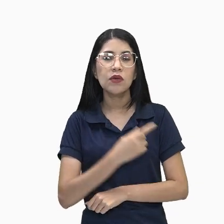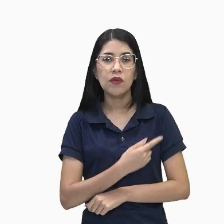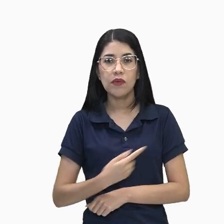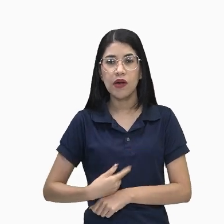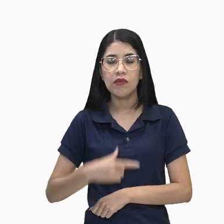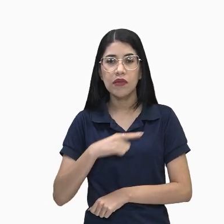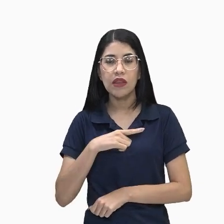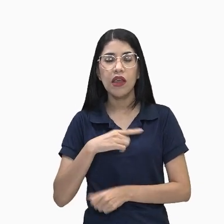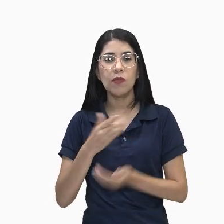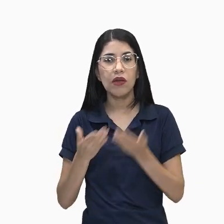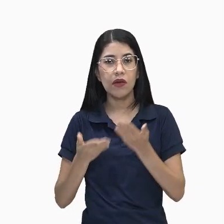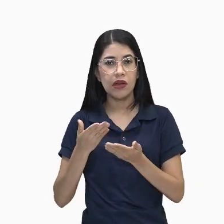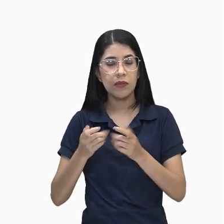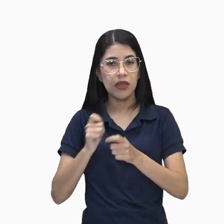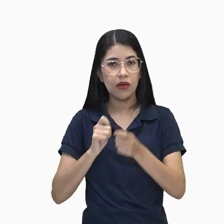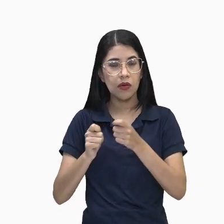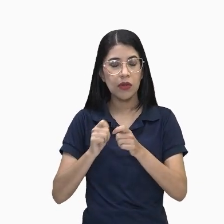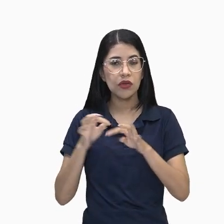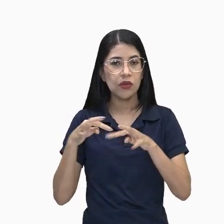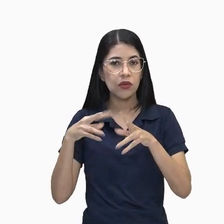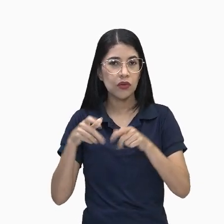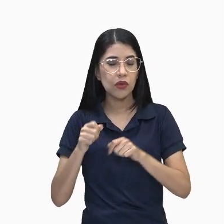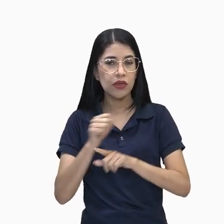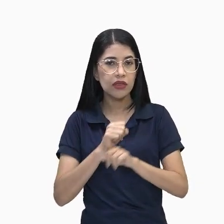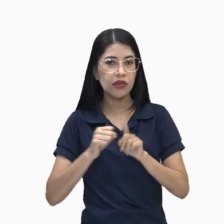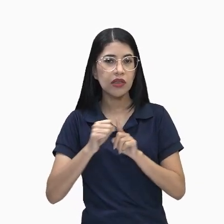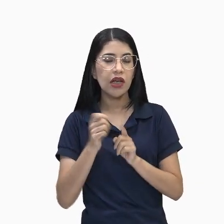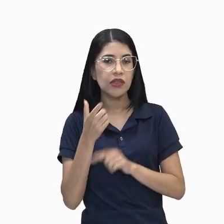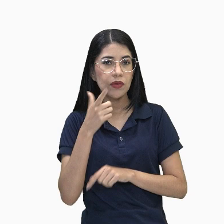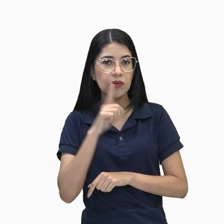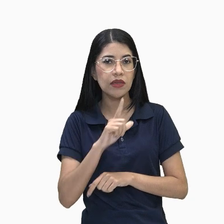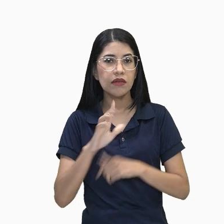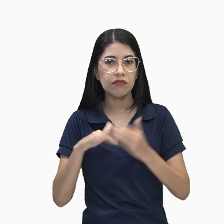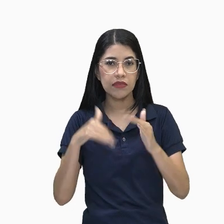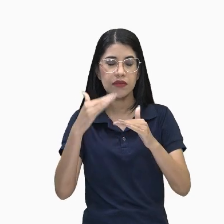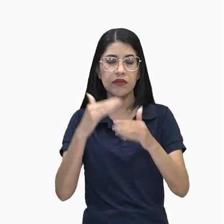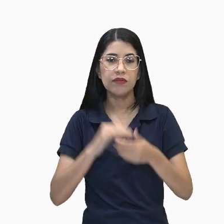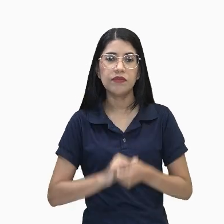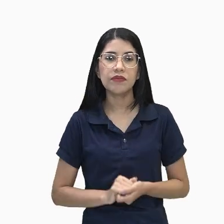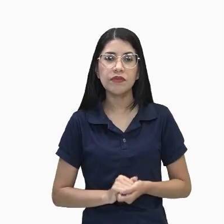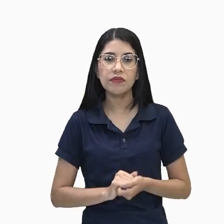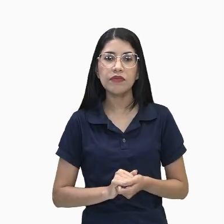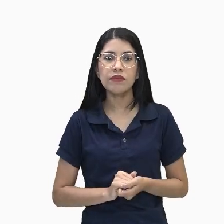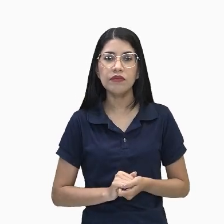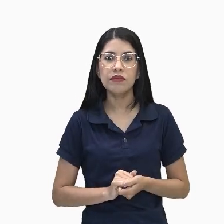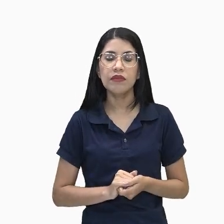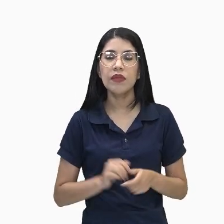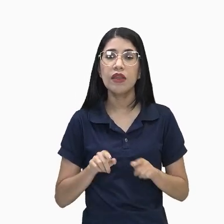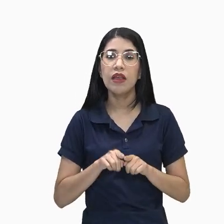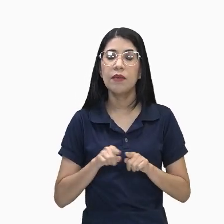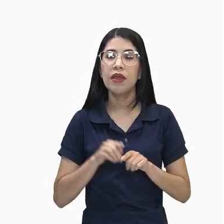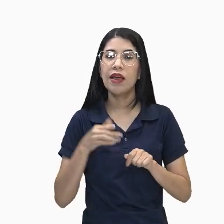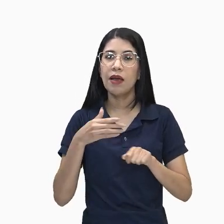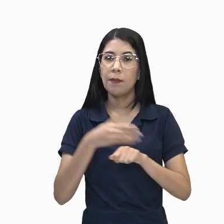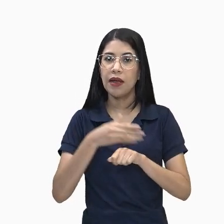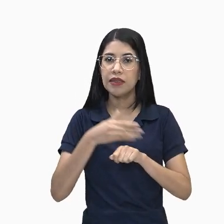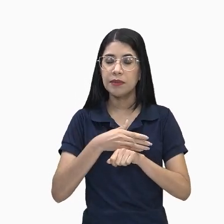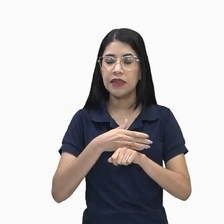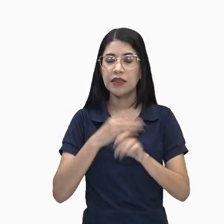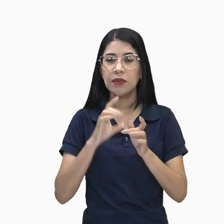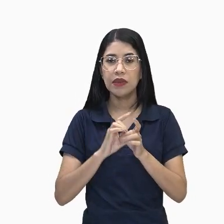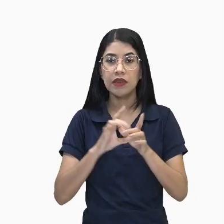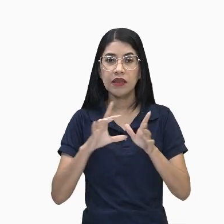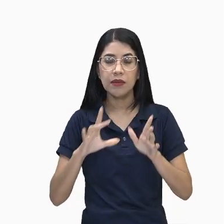uma estabilidade na economia, todos ganham, né? Toda a sociedade ganha. E a participação democrática,